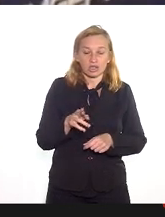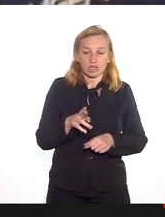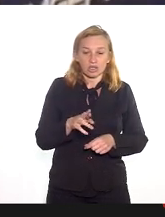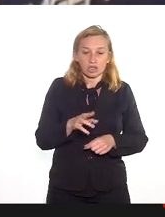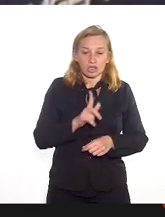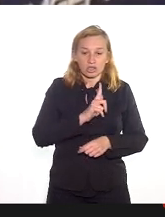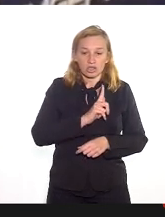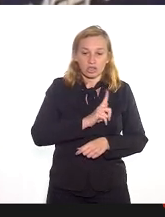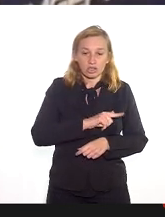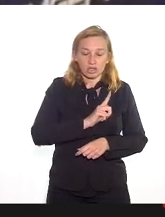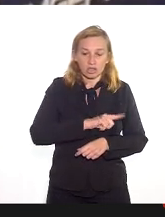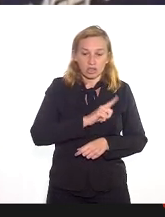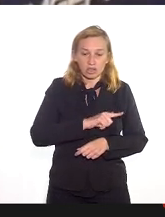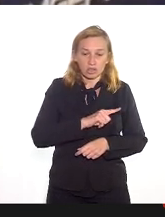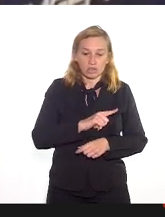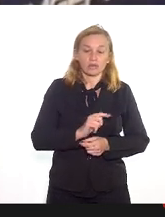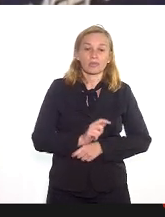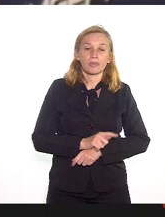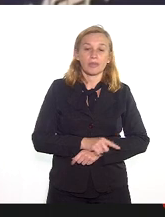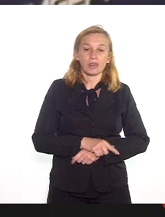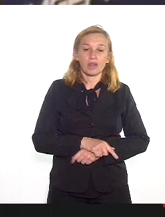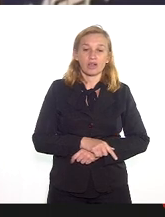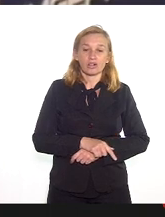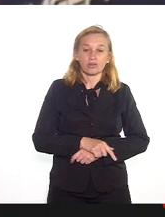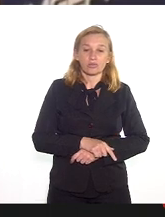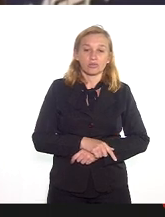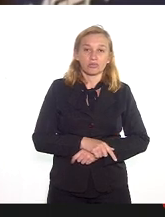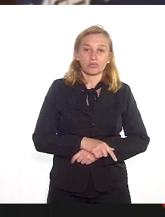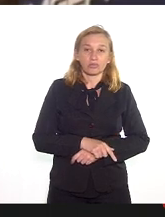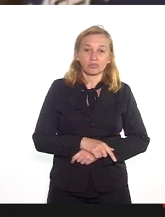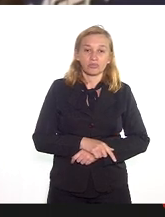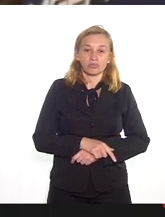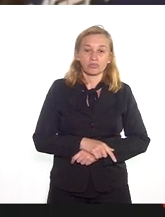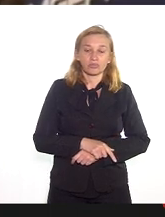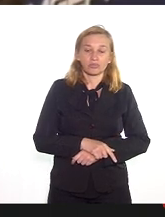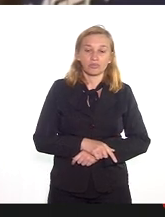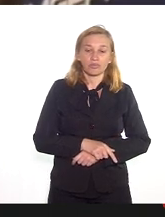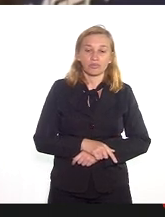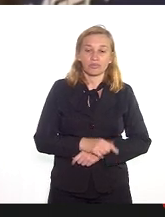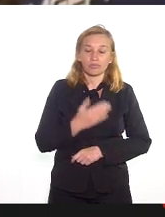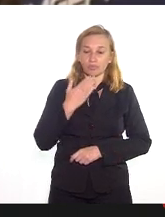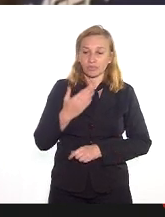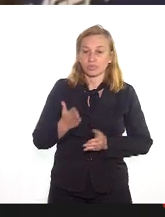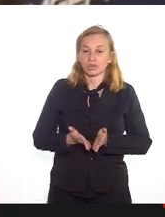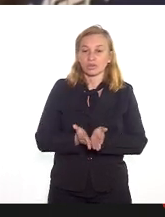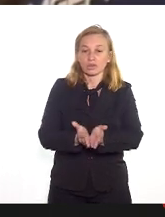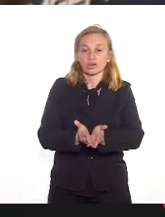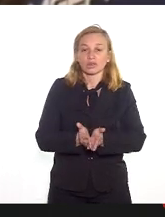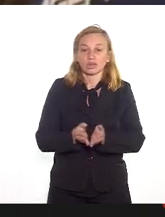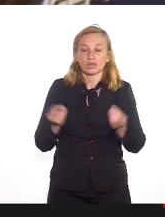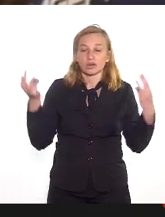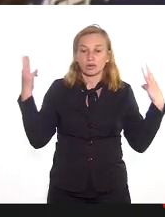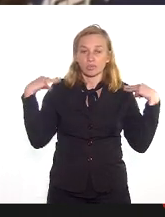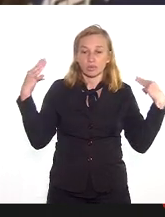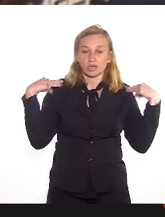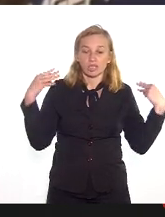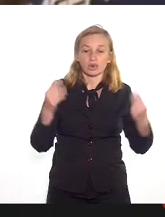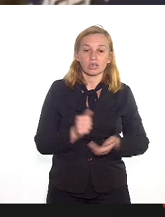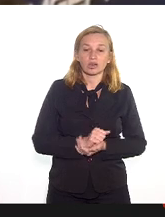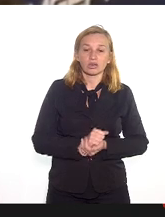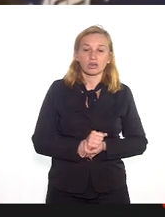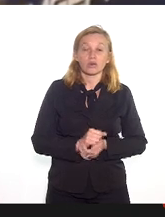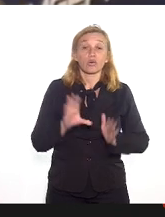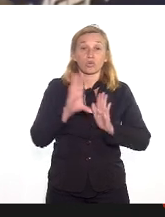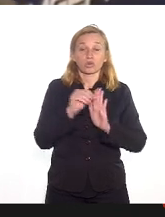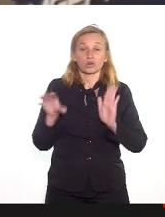do sistema de combate do navio. Nos requisitos que foram estabelecidos pela Marinha, estava a exigência de um